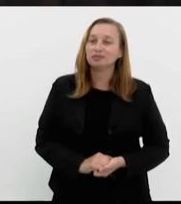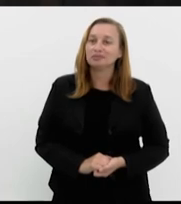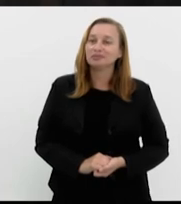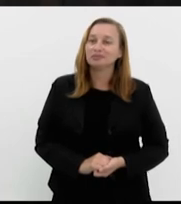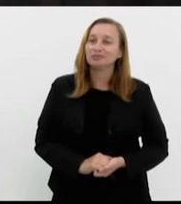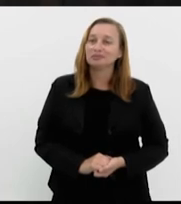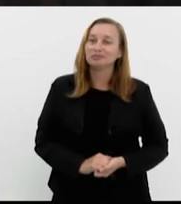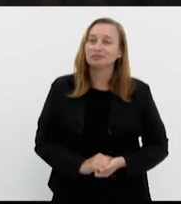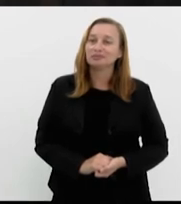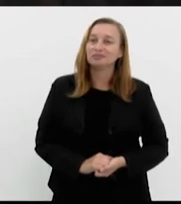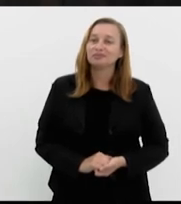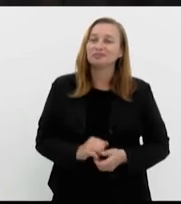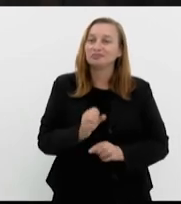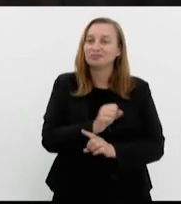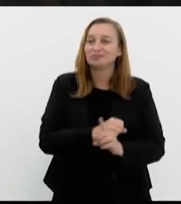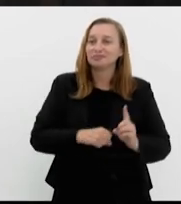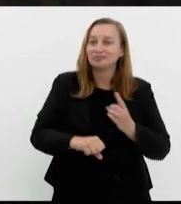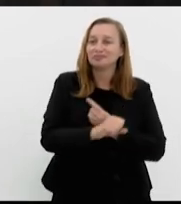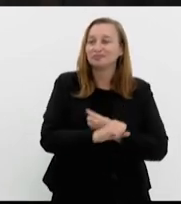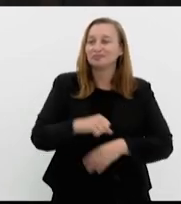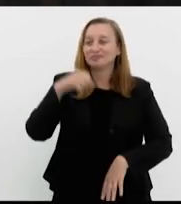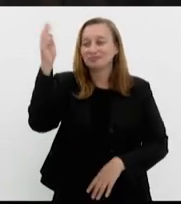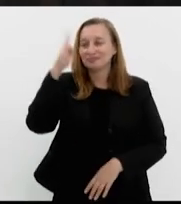nossa sociedade brasileira.